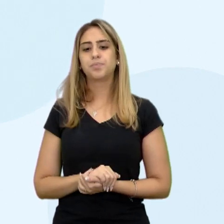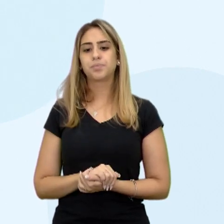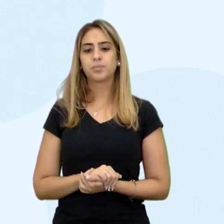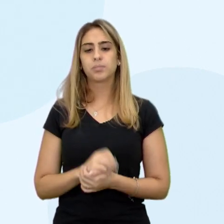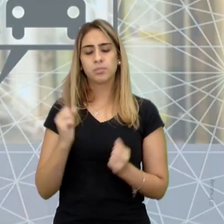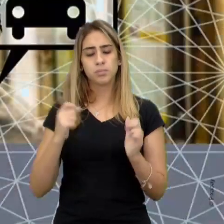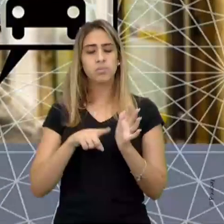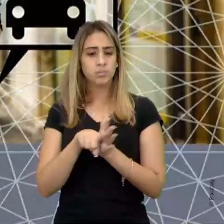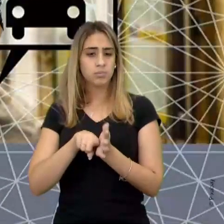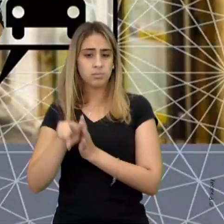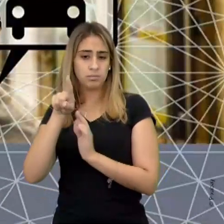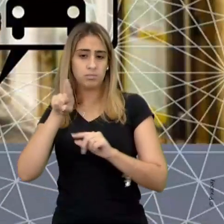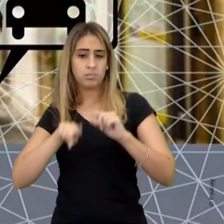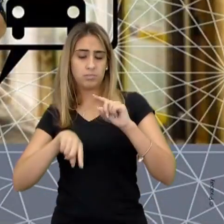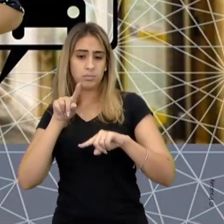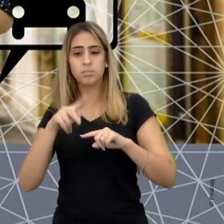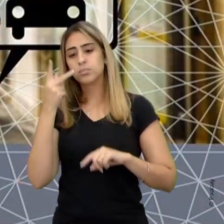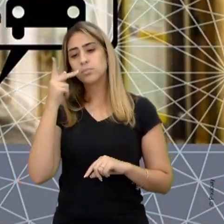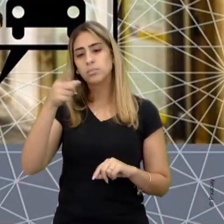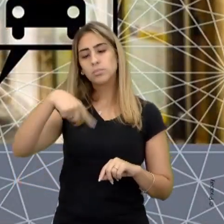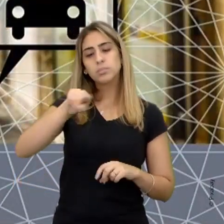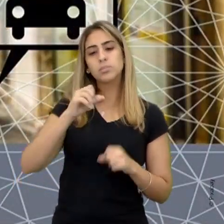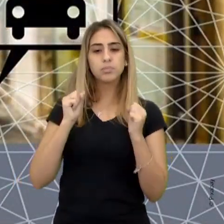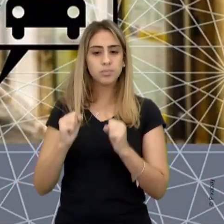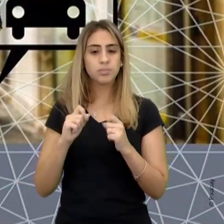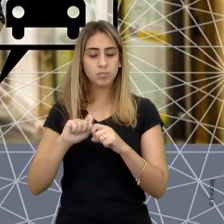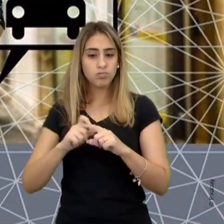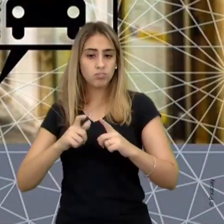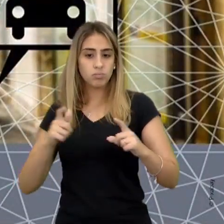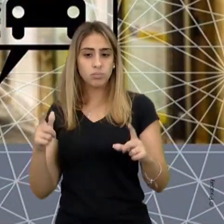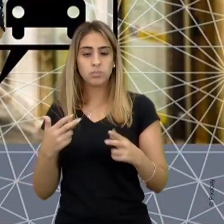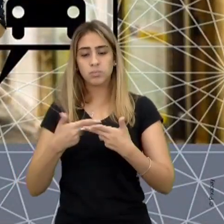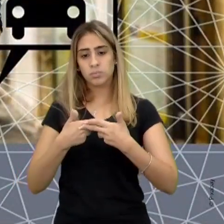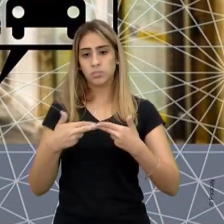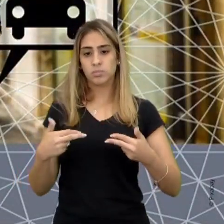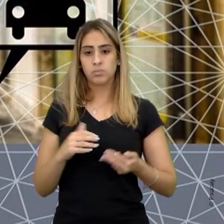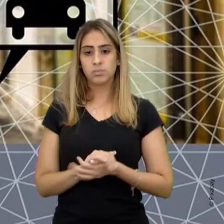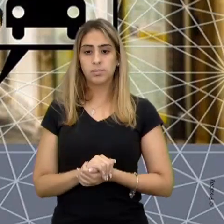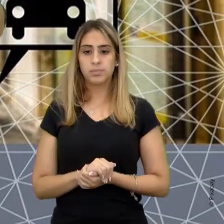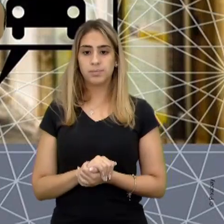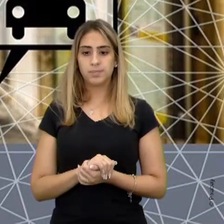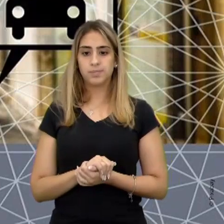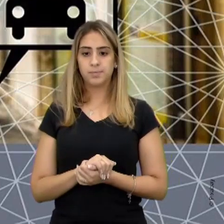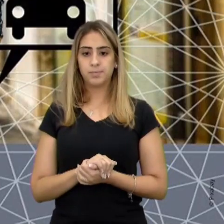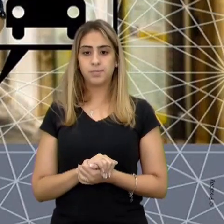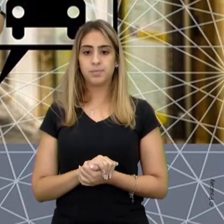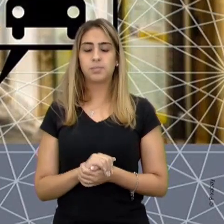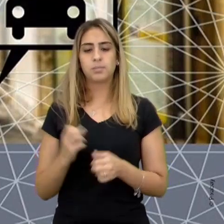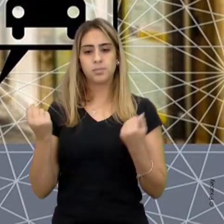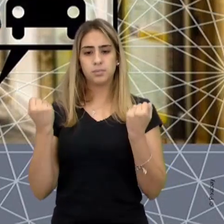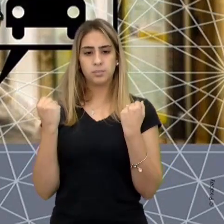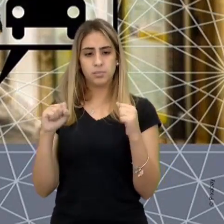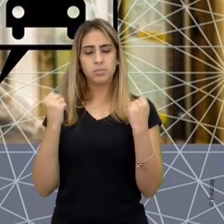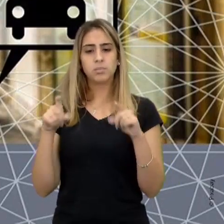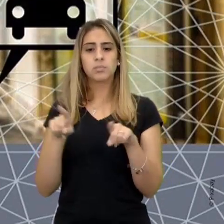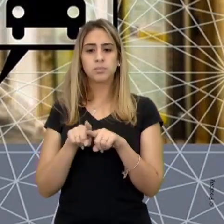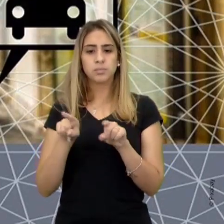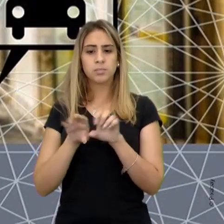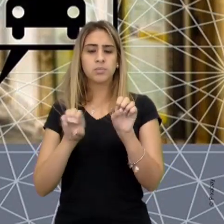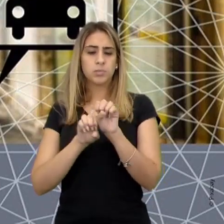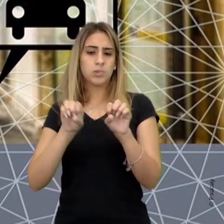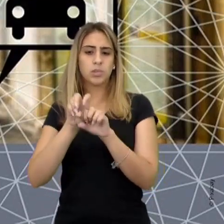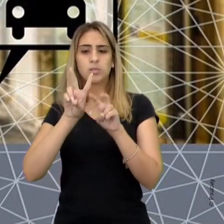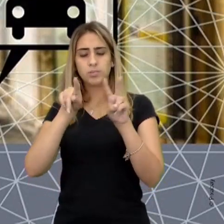pesquisar, dar uma olhada nesse material para que vocês possam ampliar o seu repertório, né? Acadêmico, Sim. cultural, né, sobre